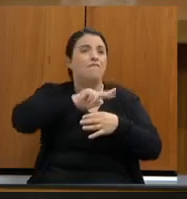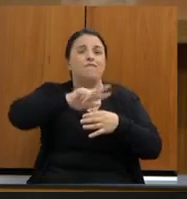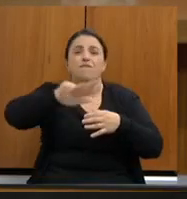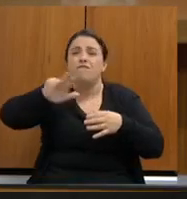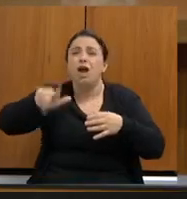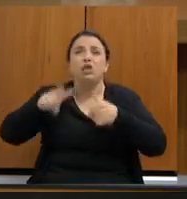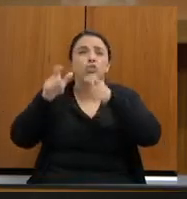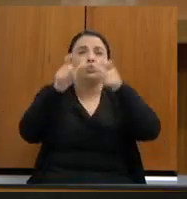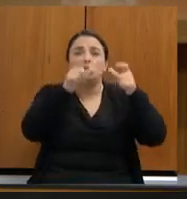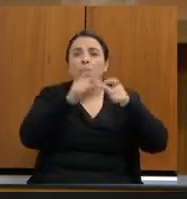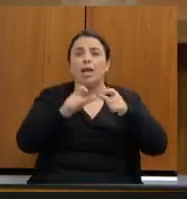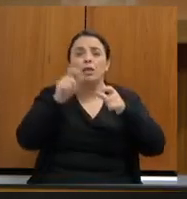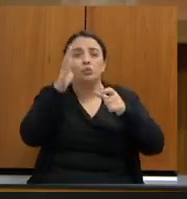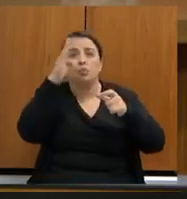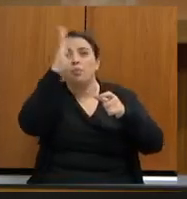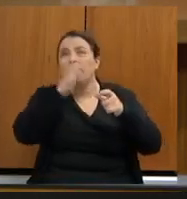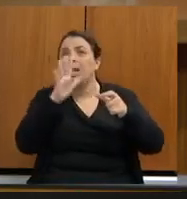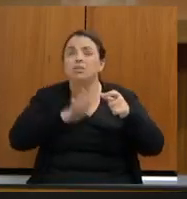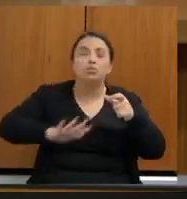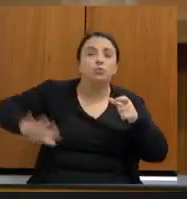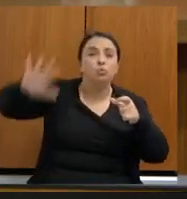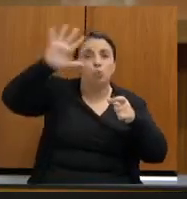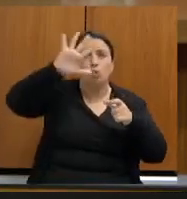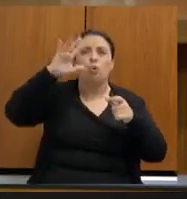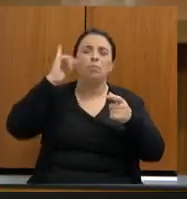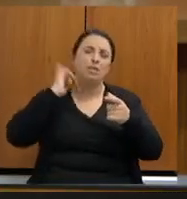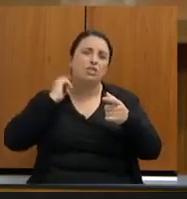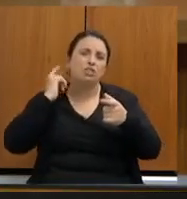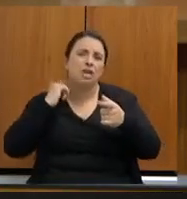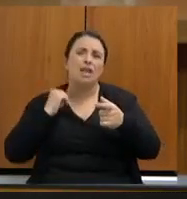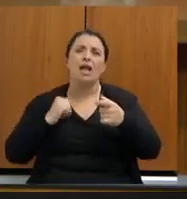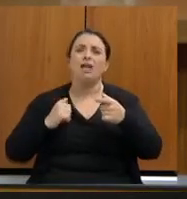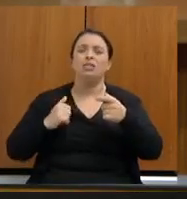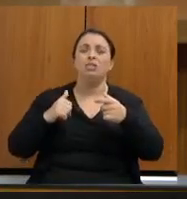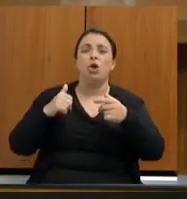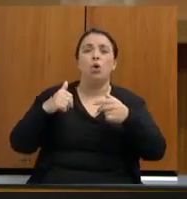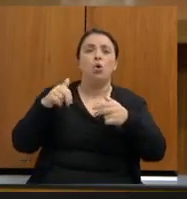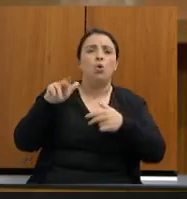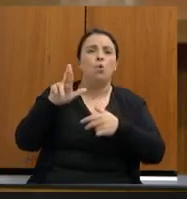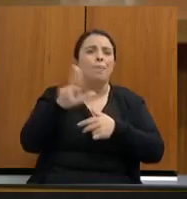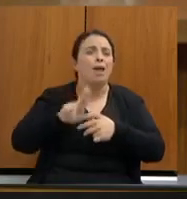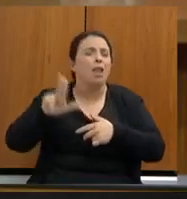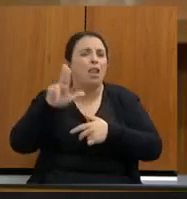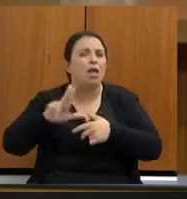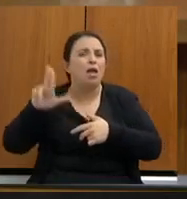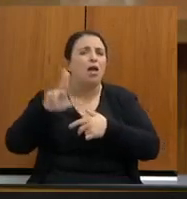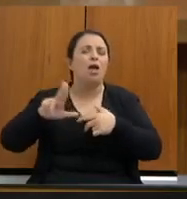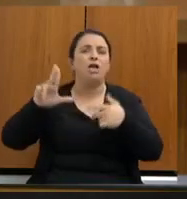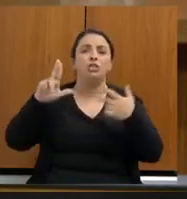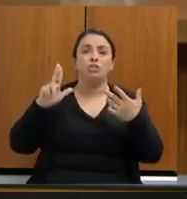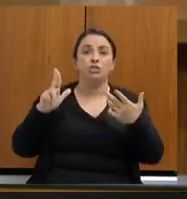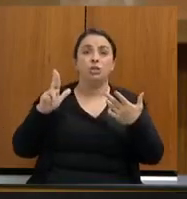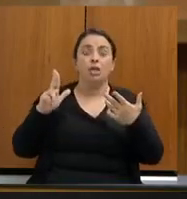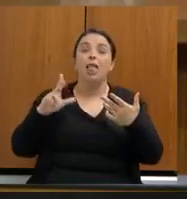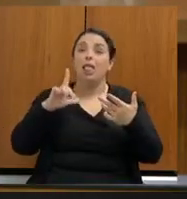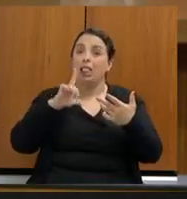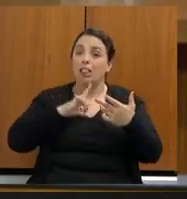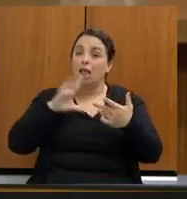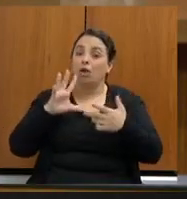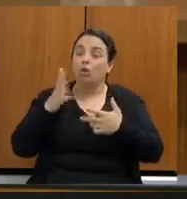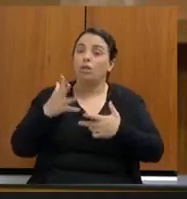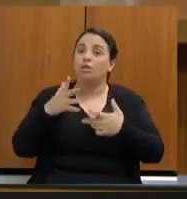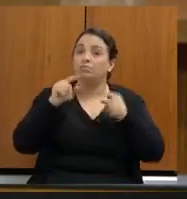e em Minas Gerais Belo Horizonte Uberlândia nós temos situações desta maneira